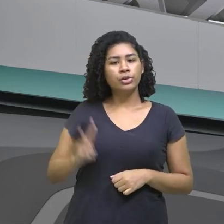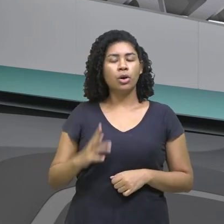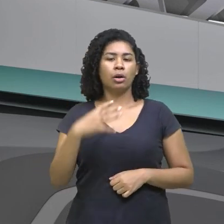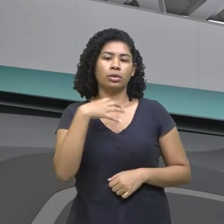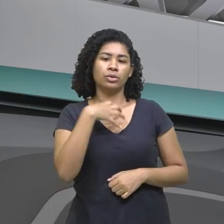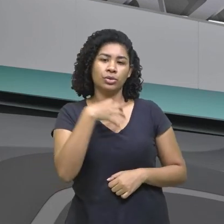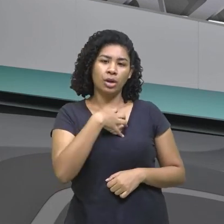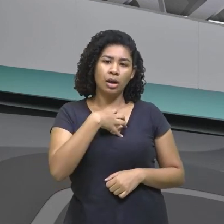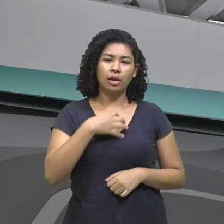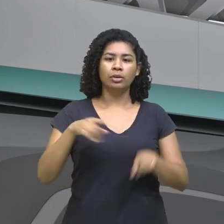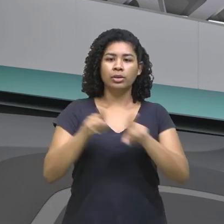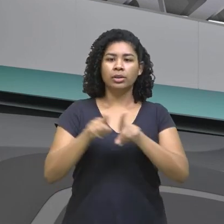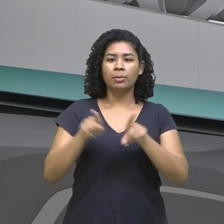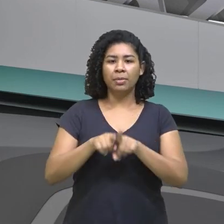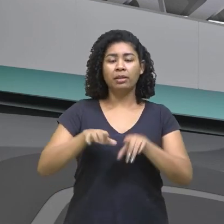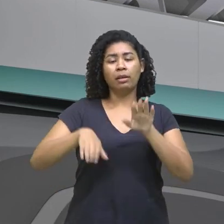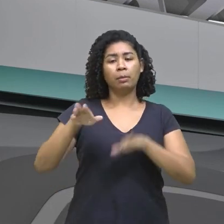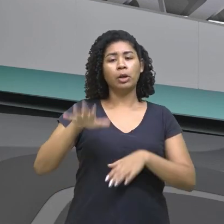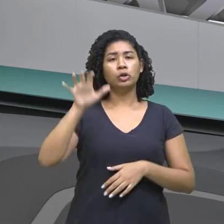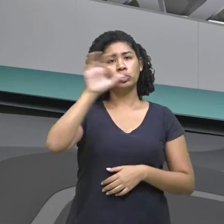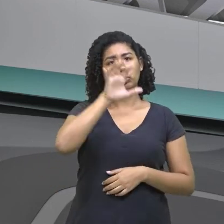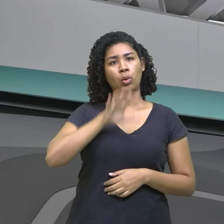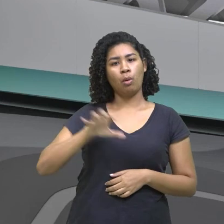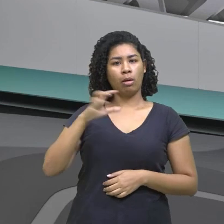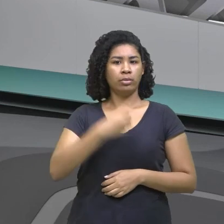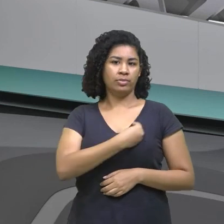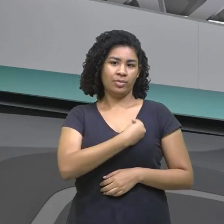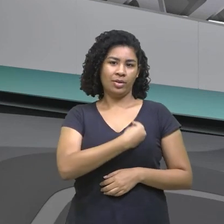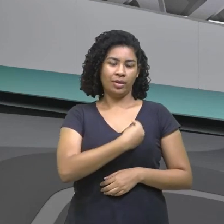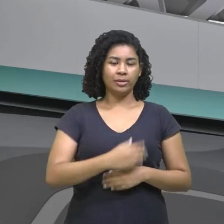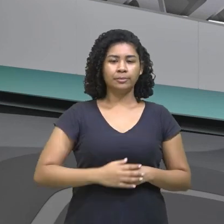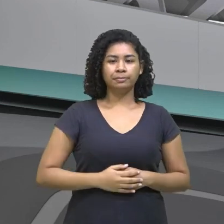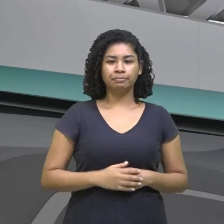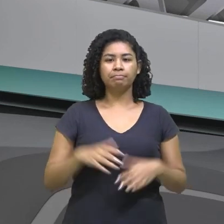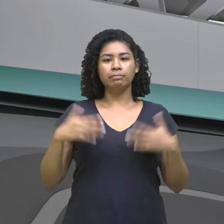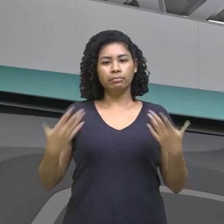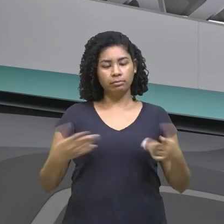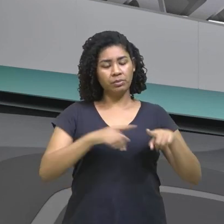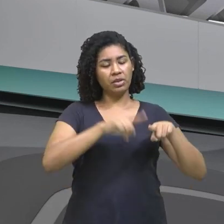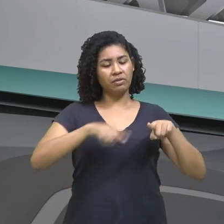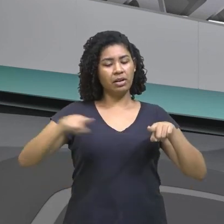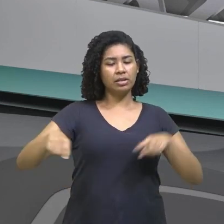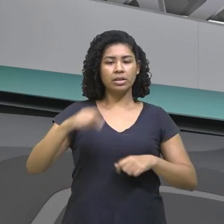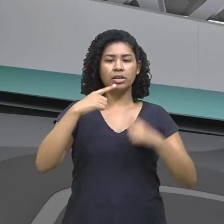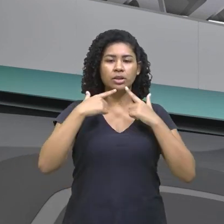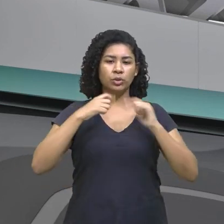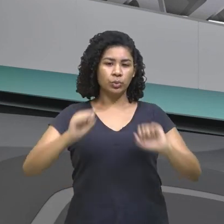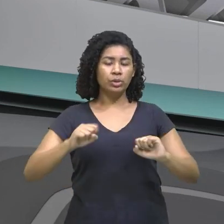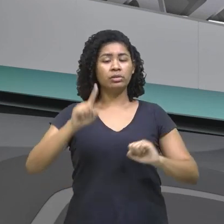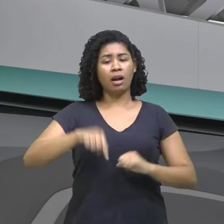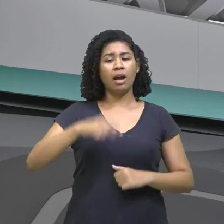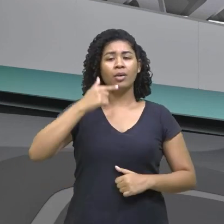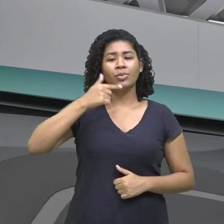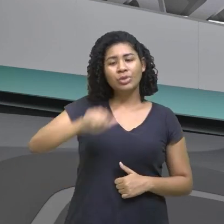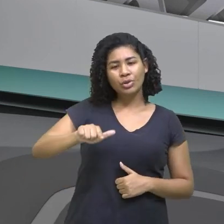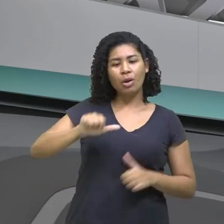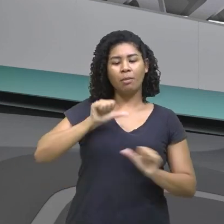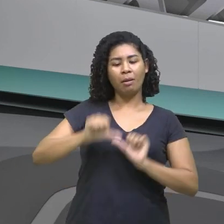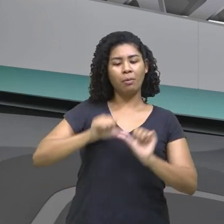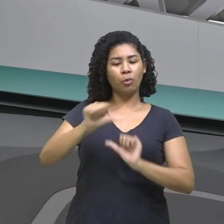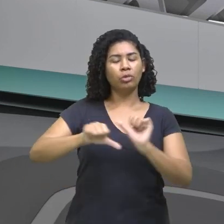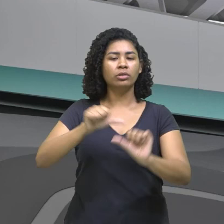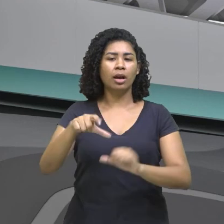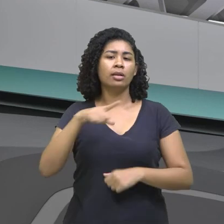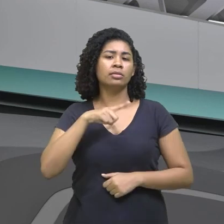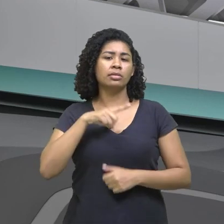estilo, dependendo da região, certo? Então, a variação linguística é a variação da língua, da nossa língua. Ela é a